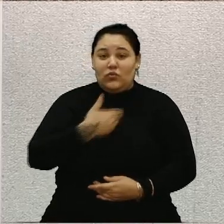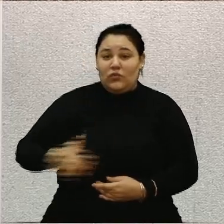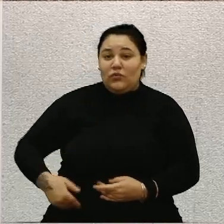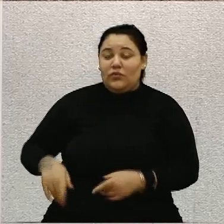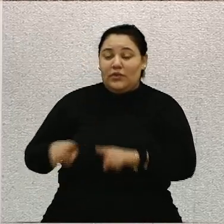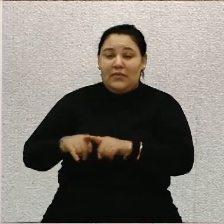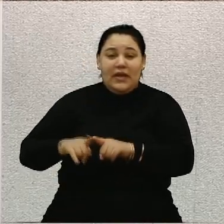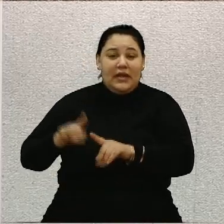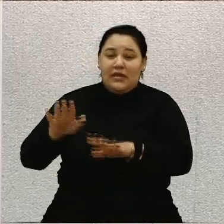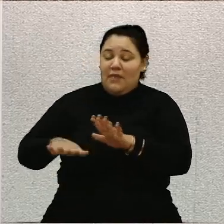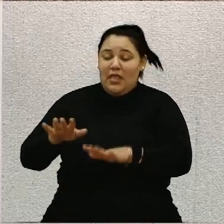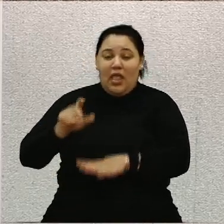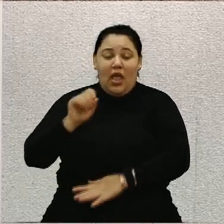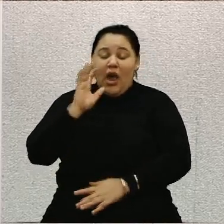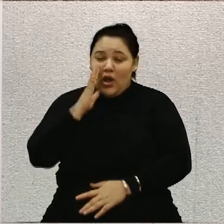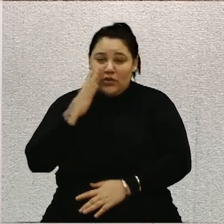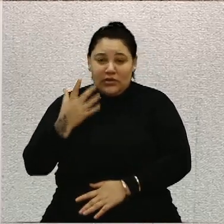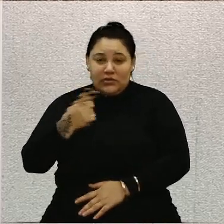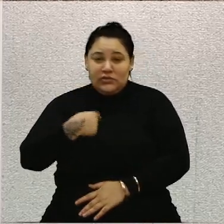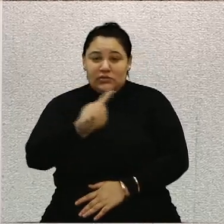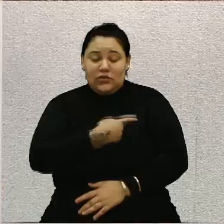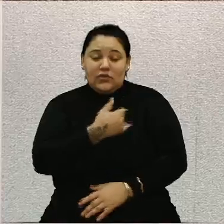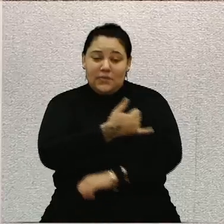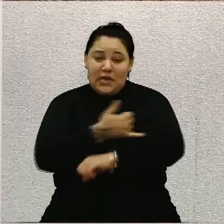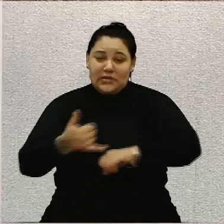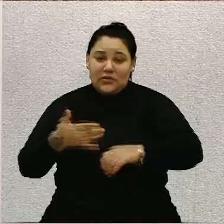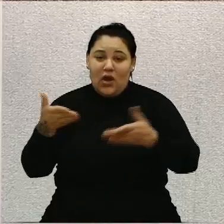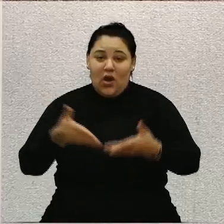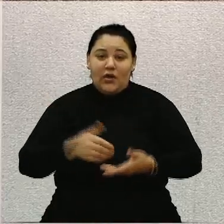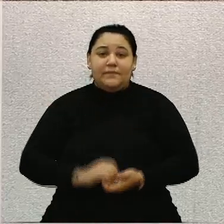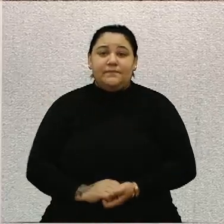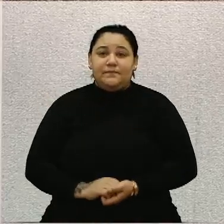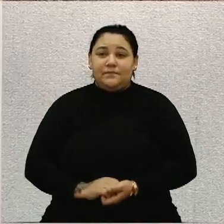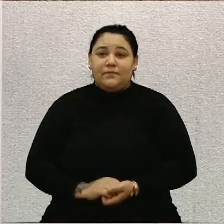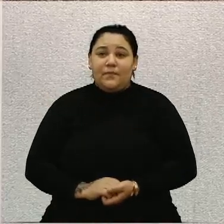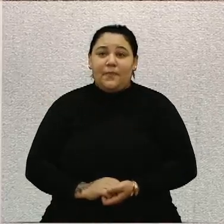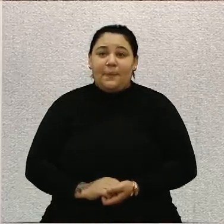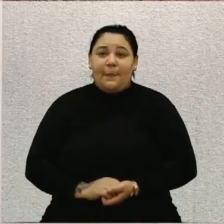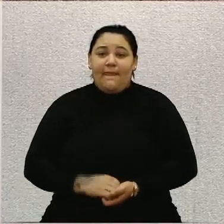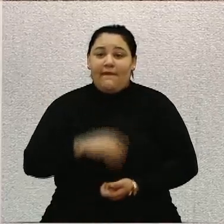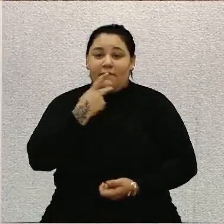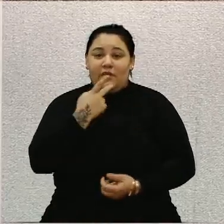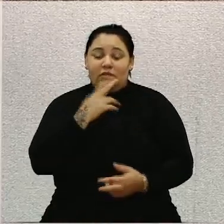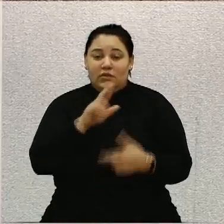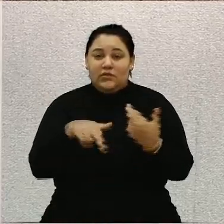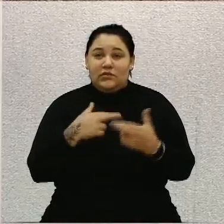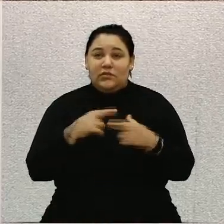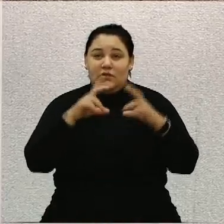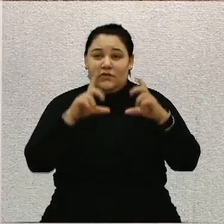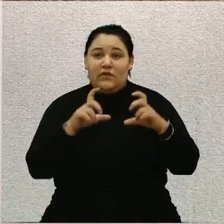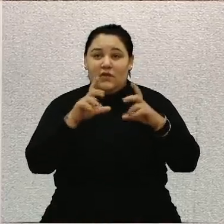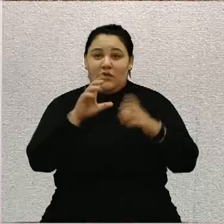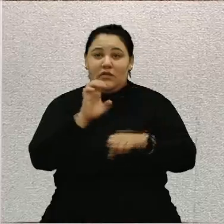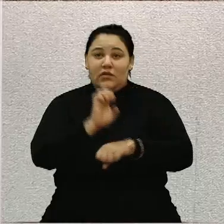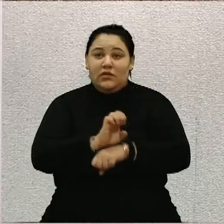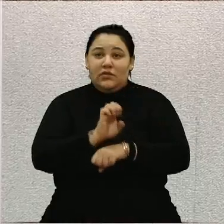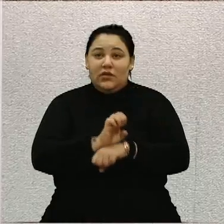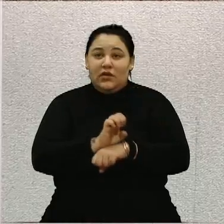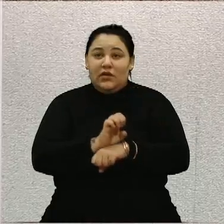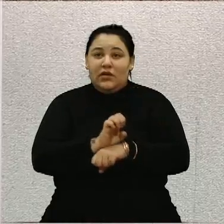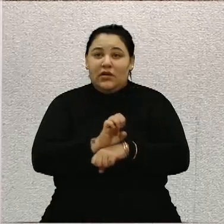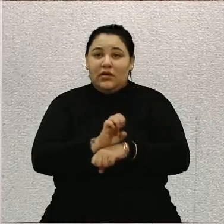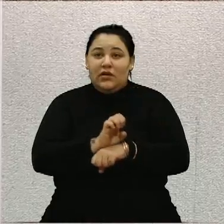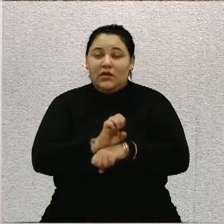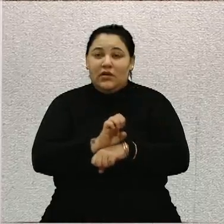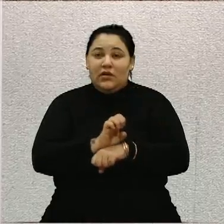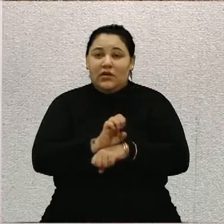da situação que a gente está passando agora. Quanto à foto lá da Estela, daquela rua lá, já está aniversariando, né, Estela? Aquela rua